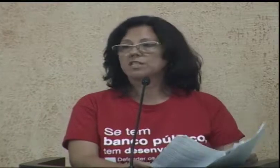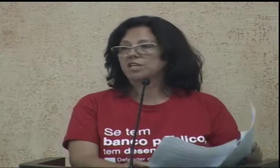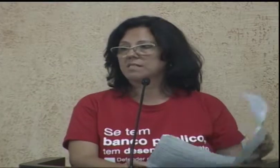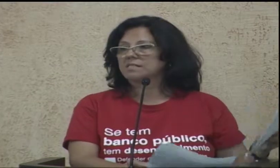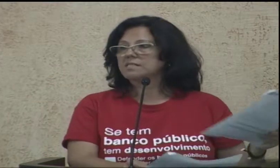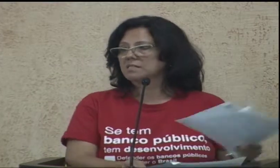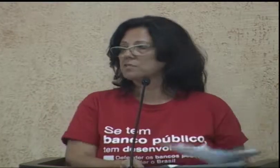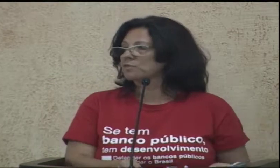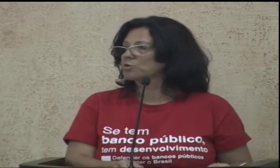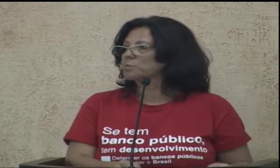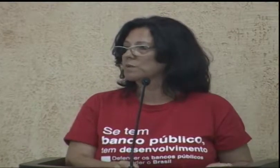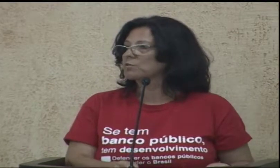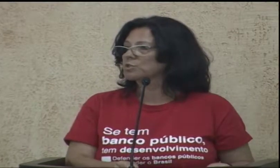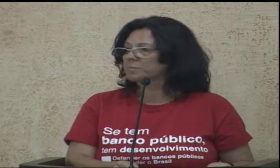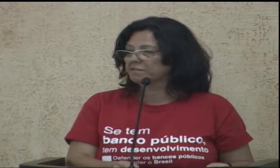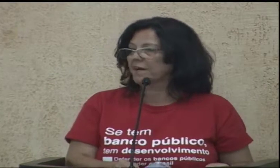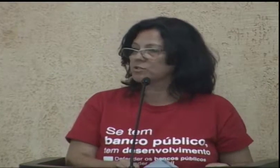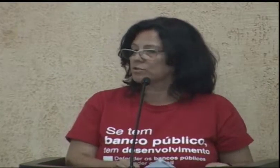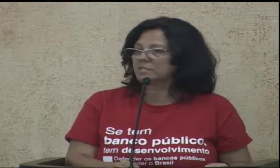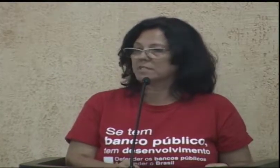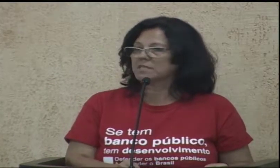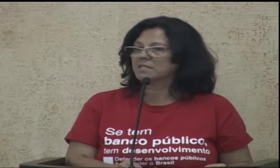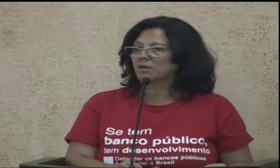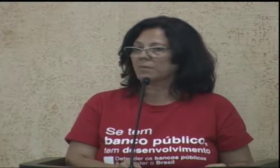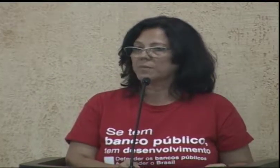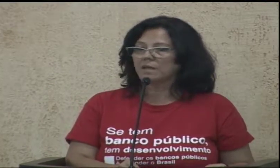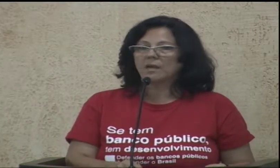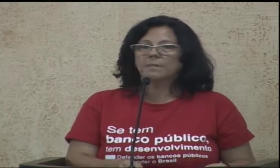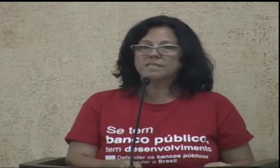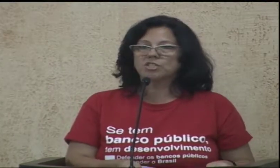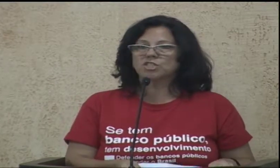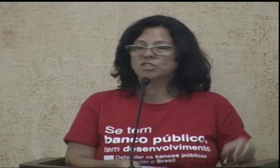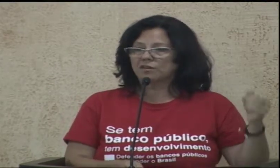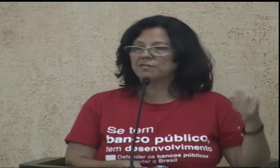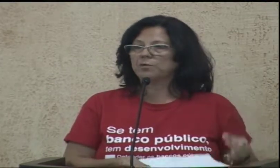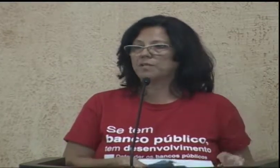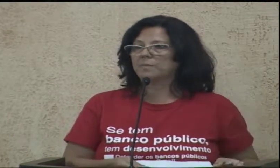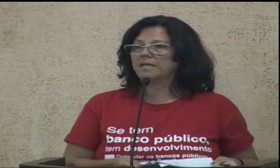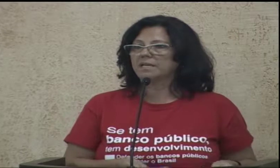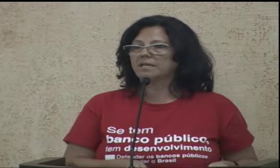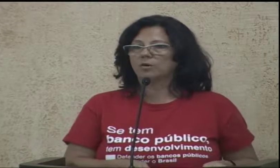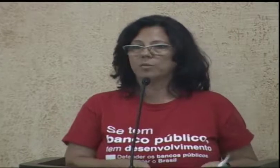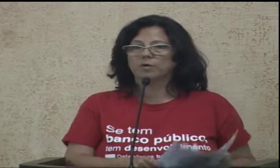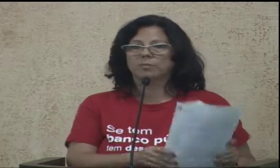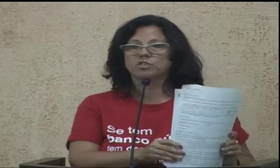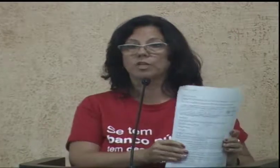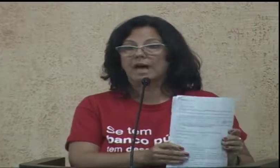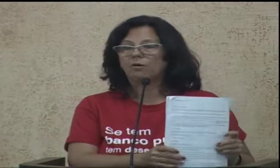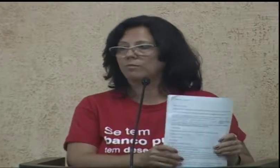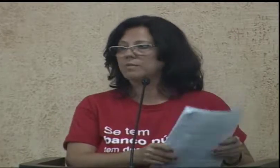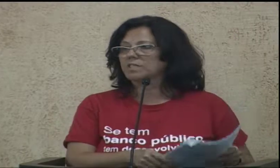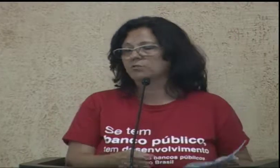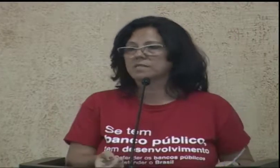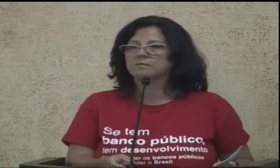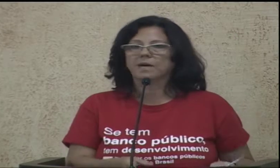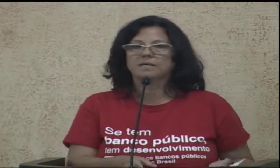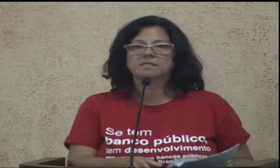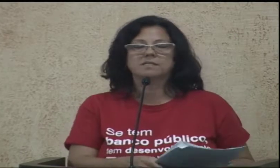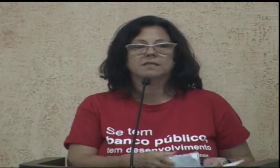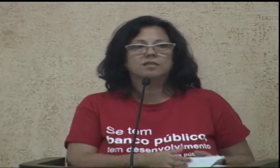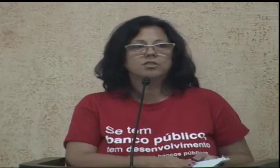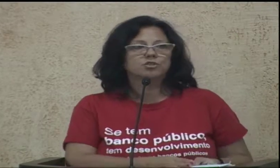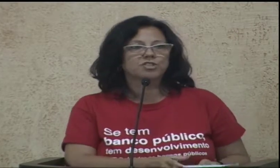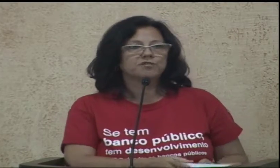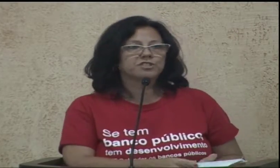não vão deixar de existir se for nos bancos privados. Com certeza não. Mas a gente já viu, eu trabalhei no Banco Meridional, que já não existe